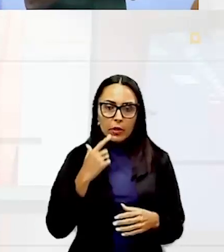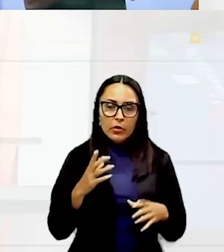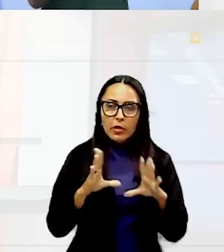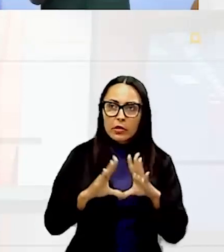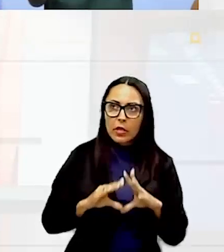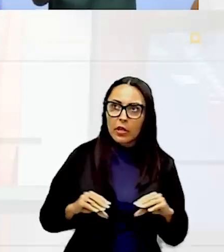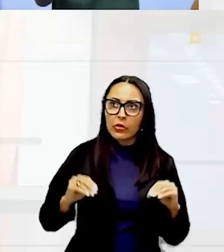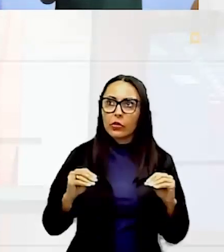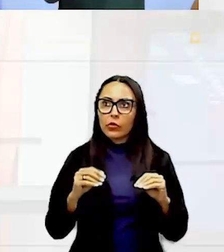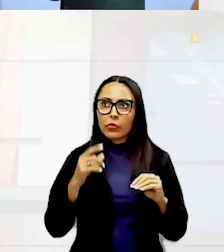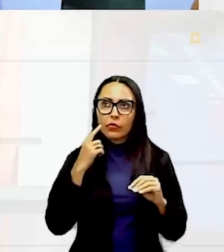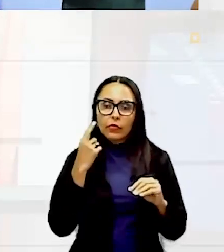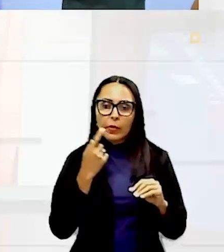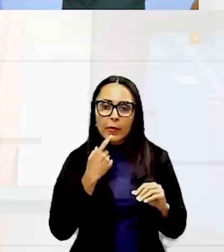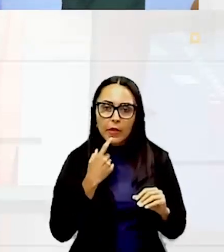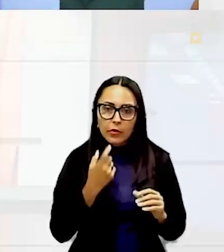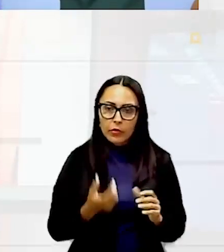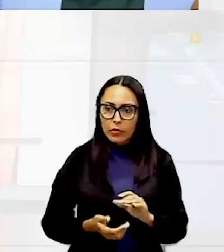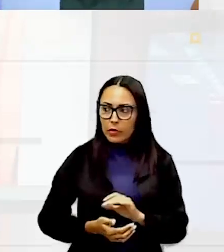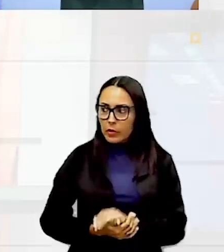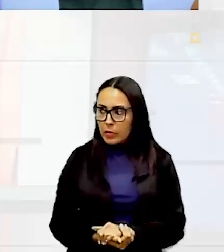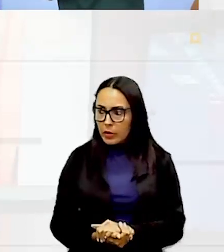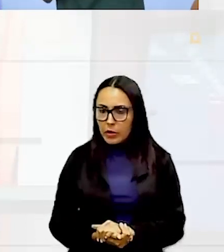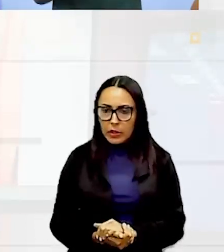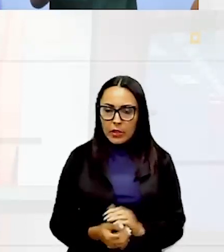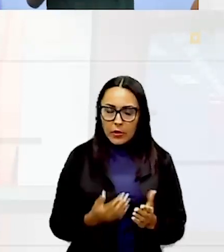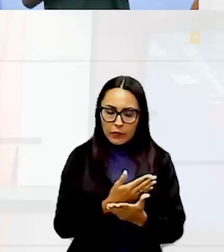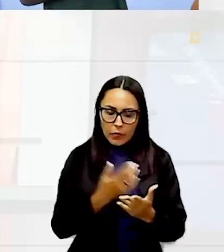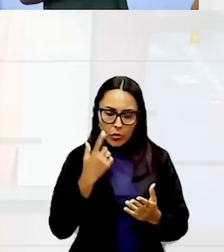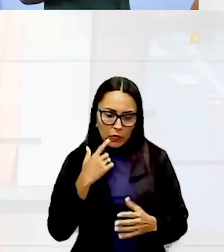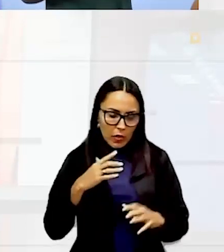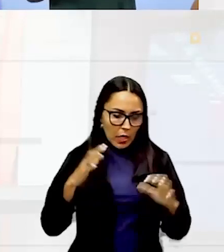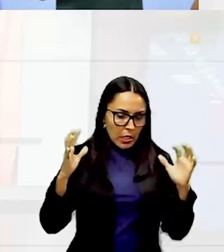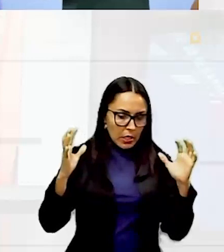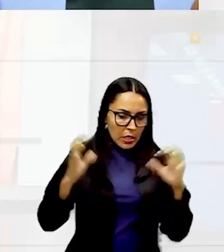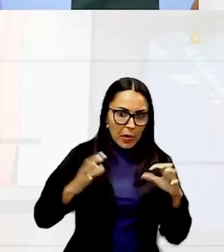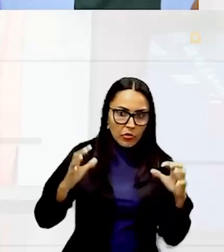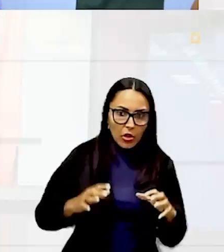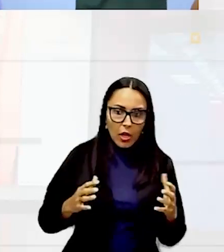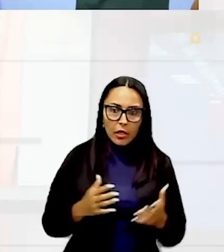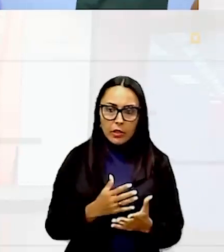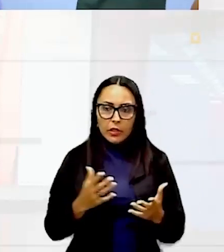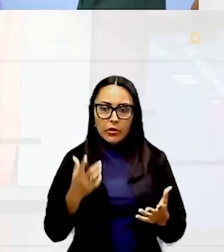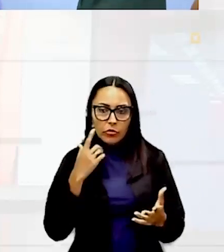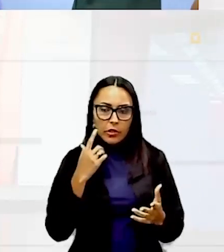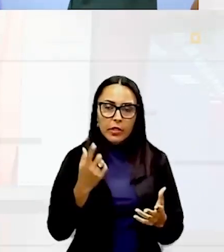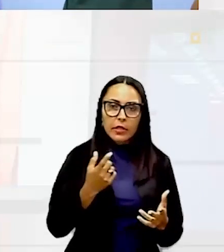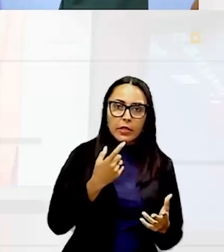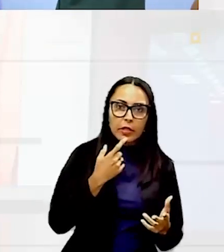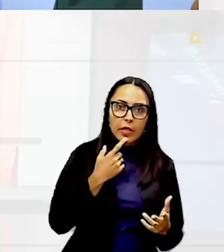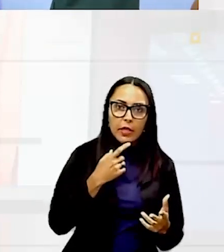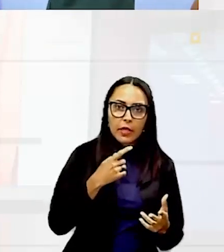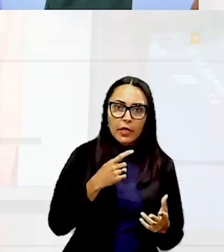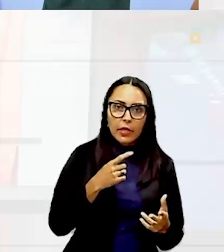desértico, vermelho, que é afetado por fortes rajadas de tempestade, que geralmente simbolizam